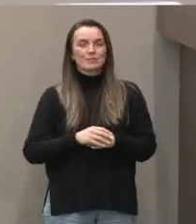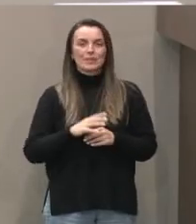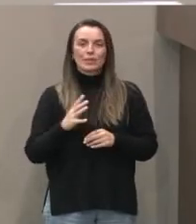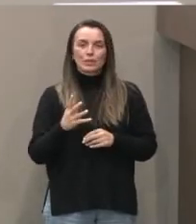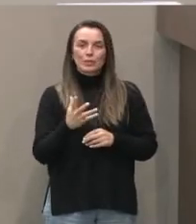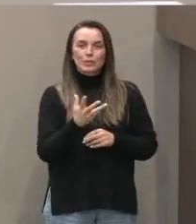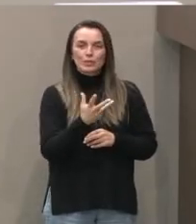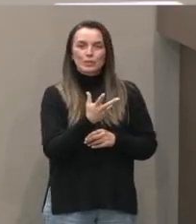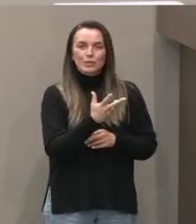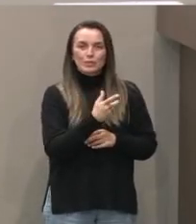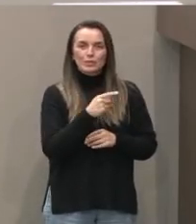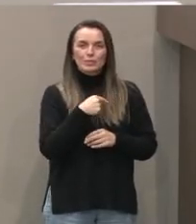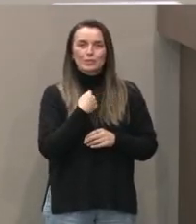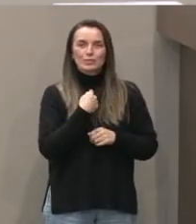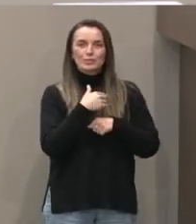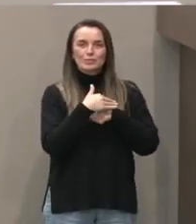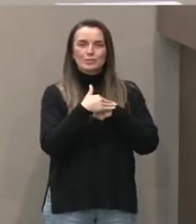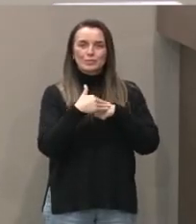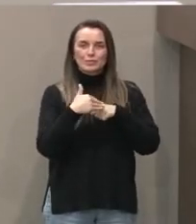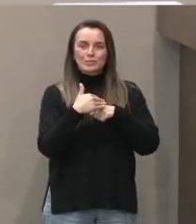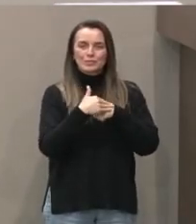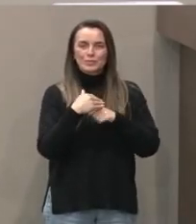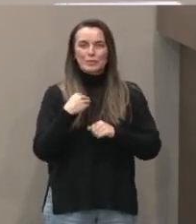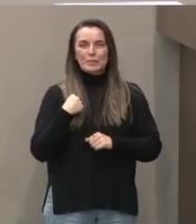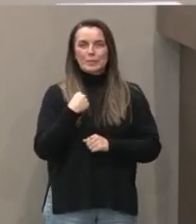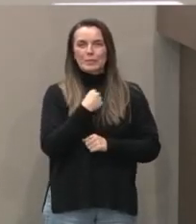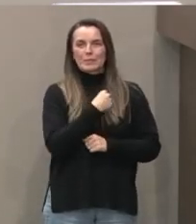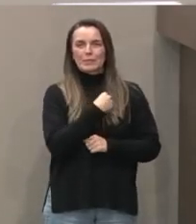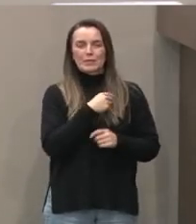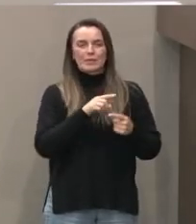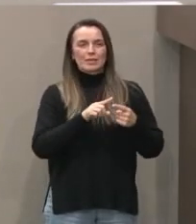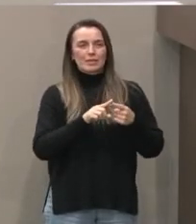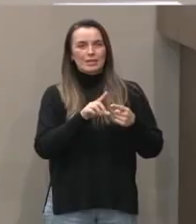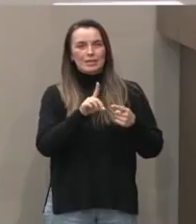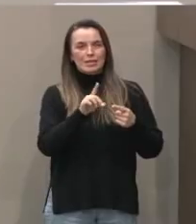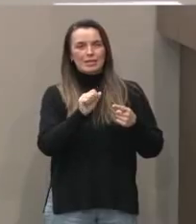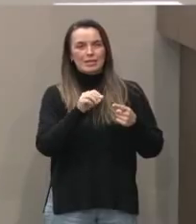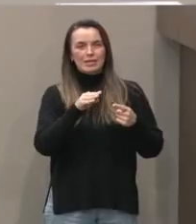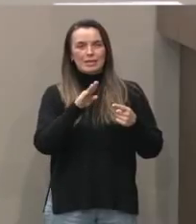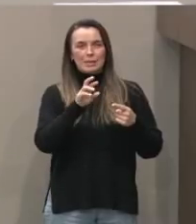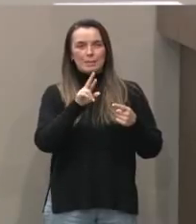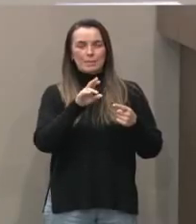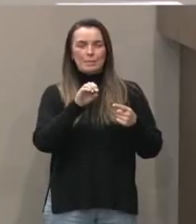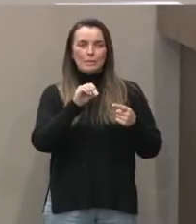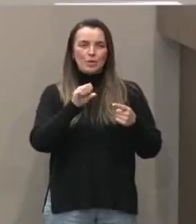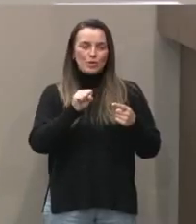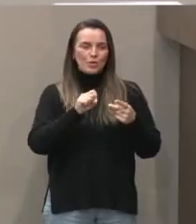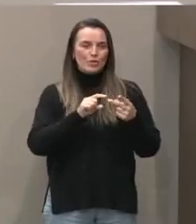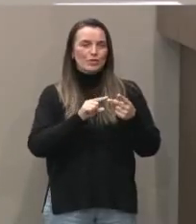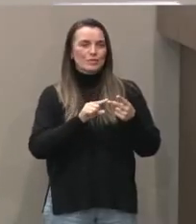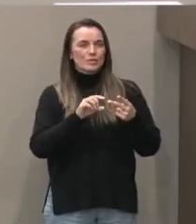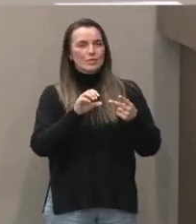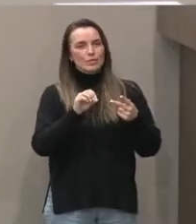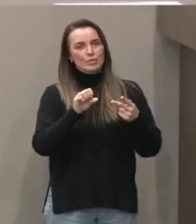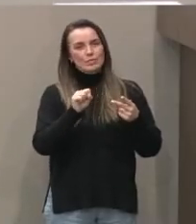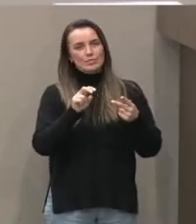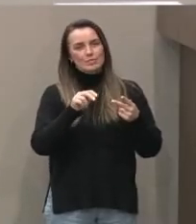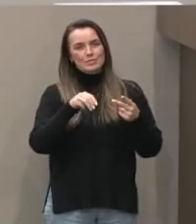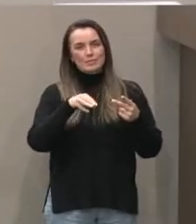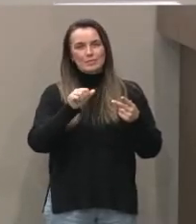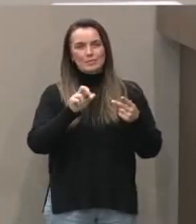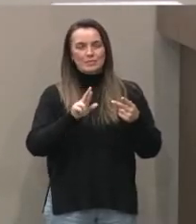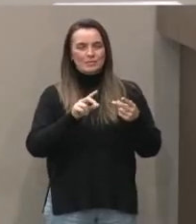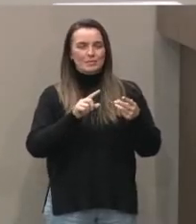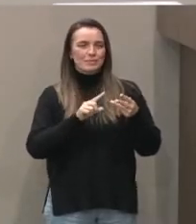nossos queridos médicos, Dr. Jean D'Ambros, Osvandré Elec, André Kuhn, Osmar Valadão, Luiz Gustavo